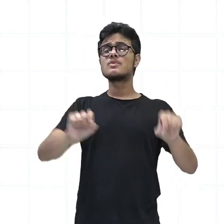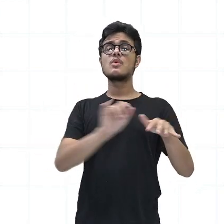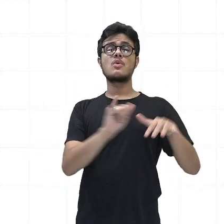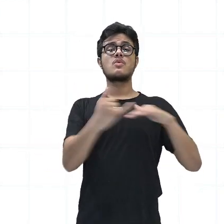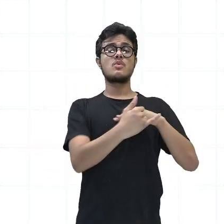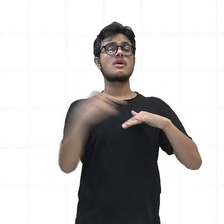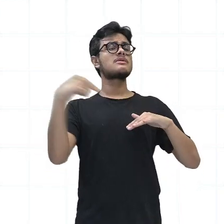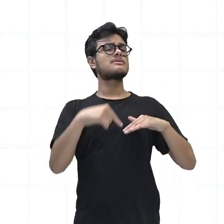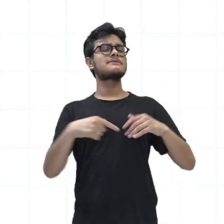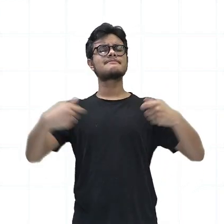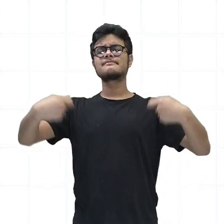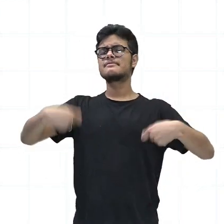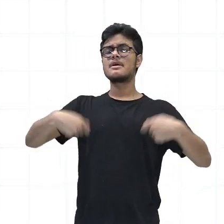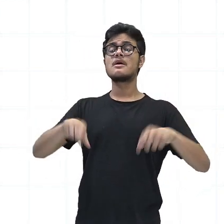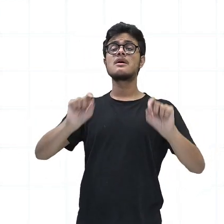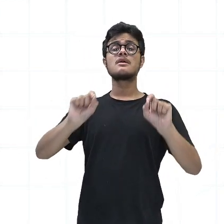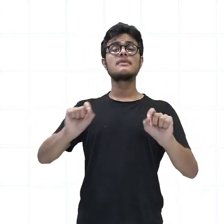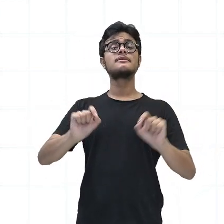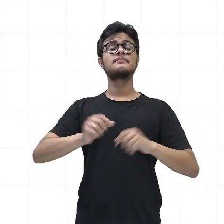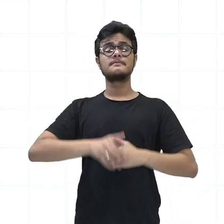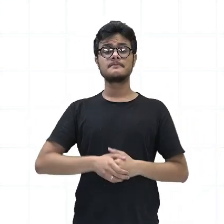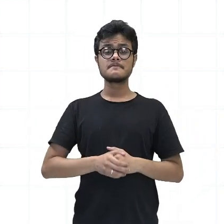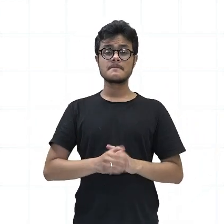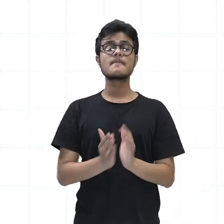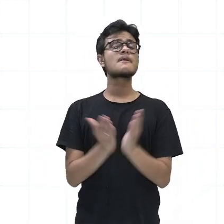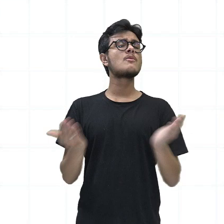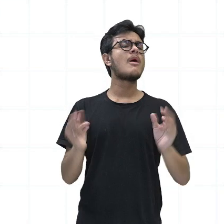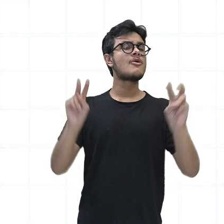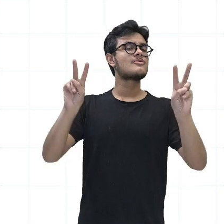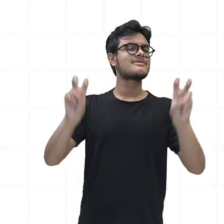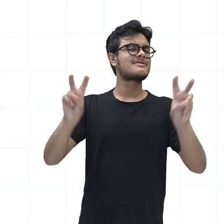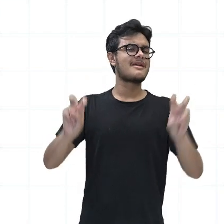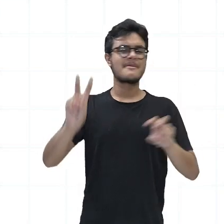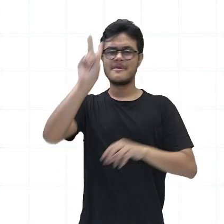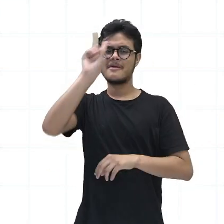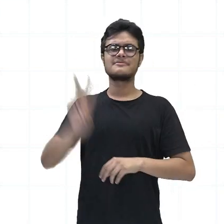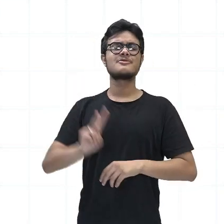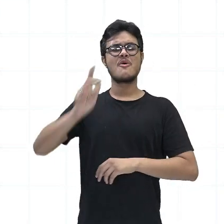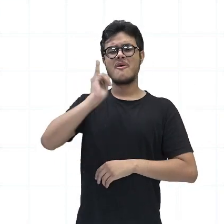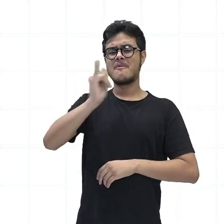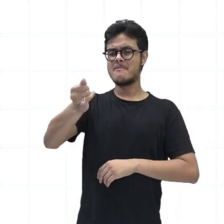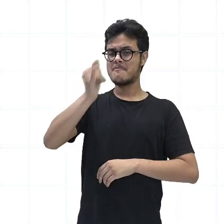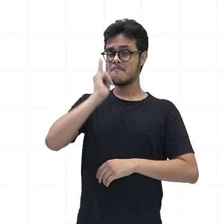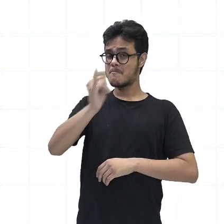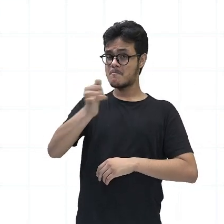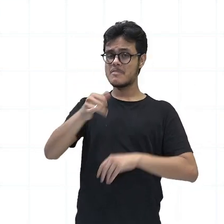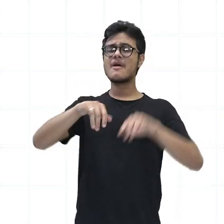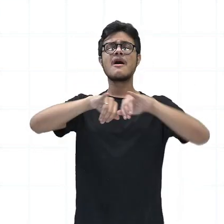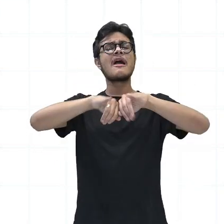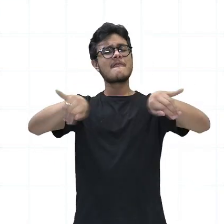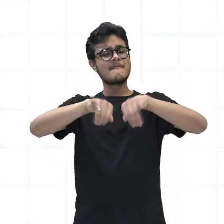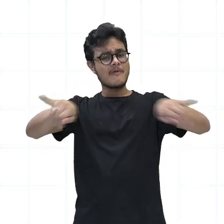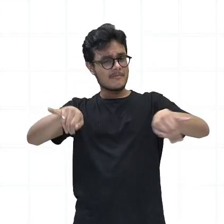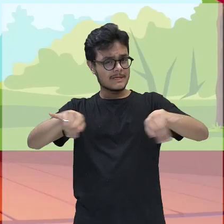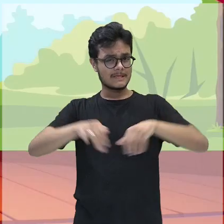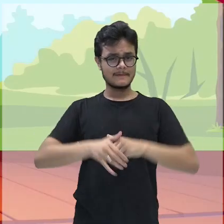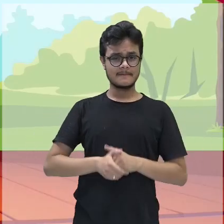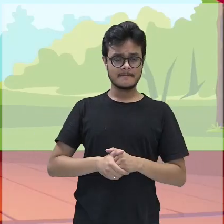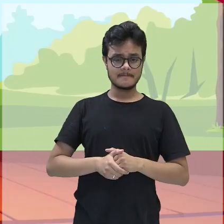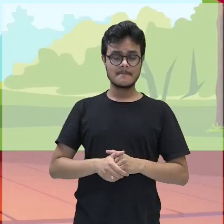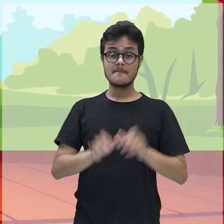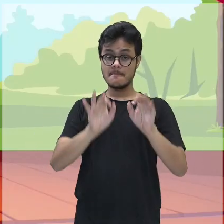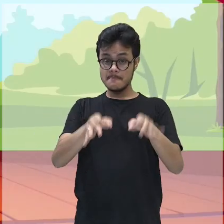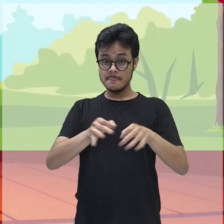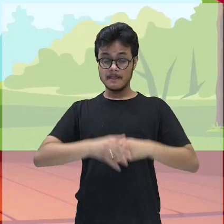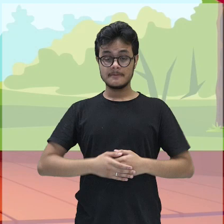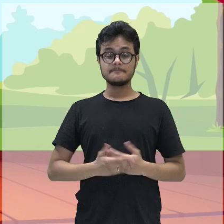como arcabouço sobre qual a história é construída e comunicada ao público, certo?